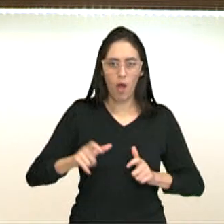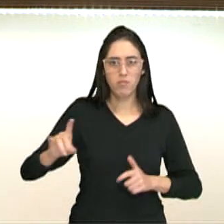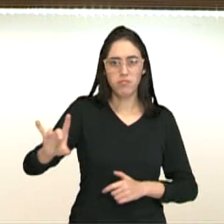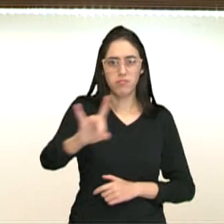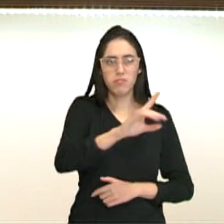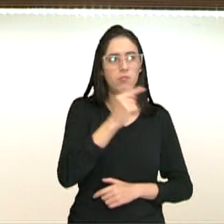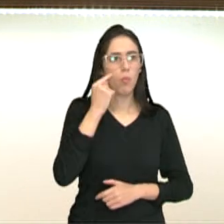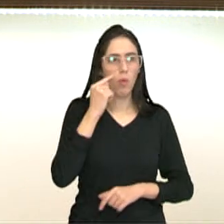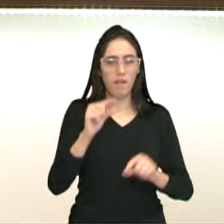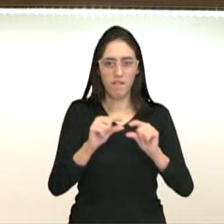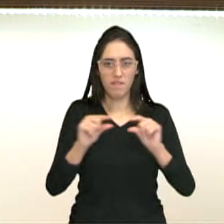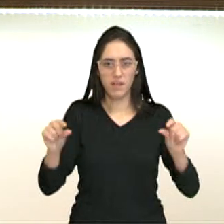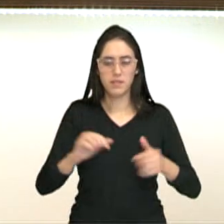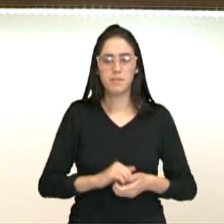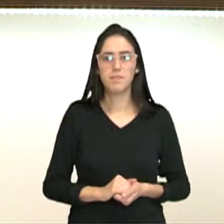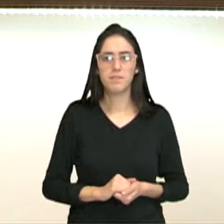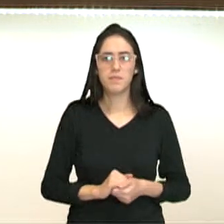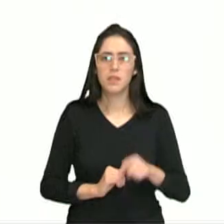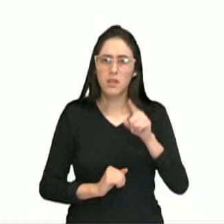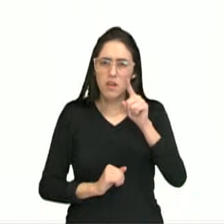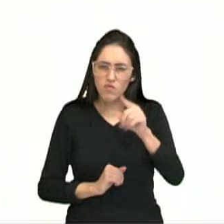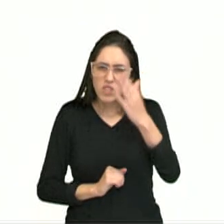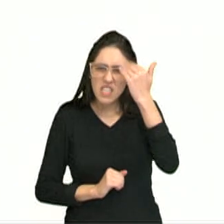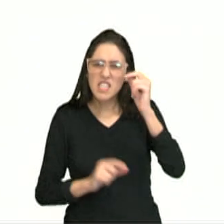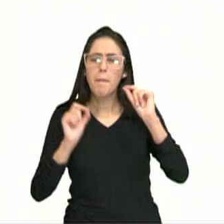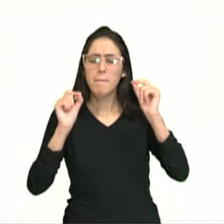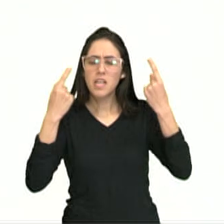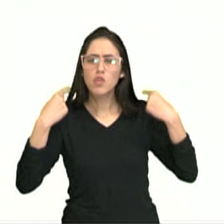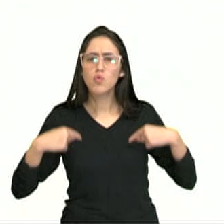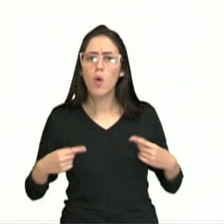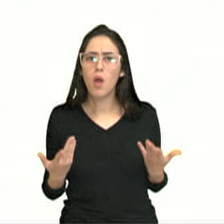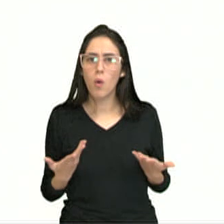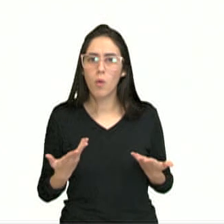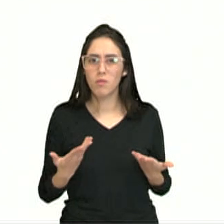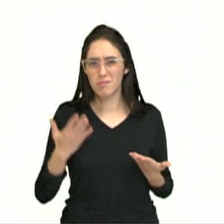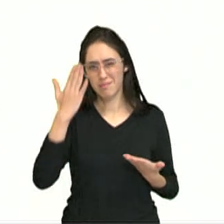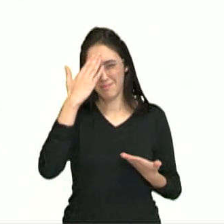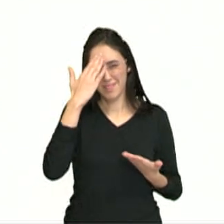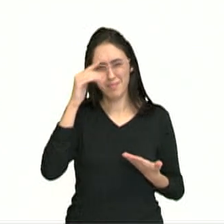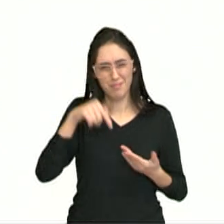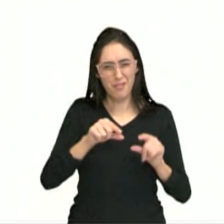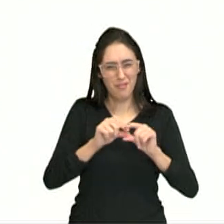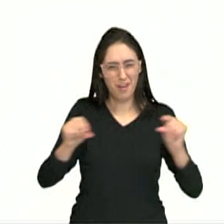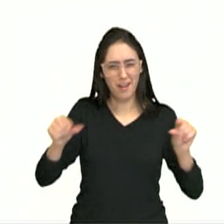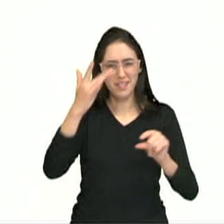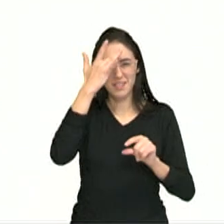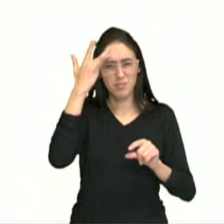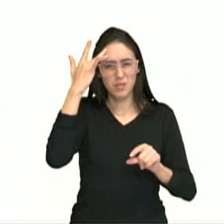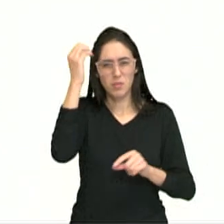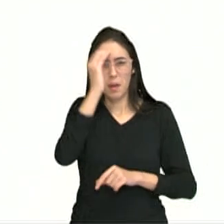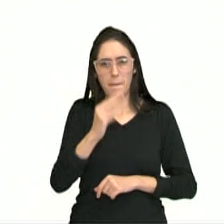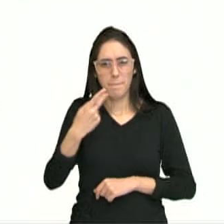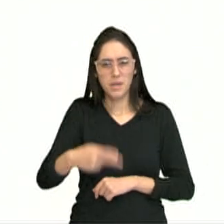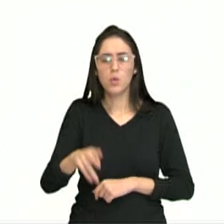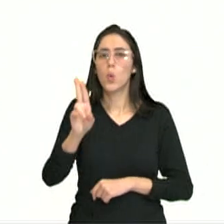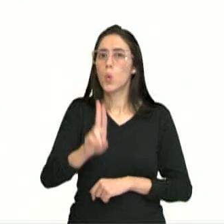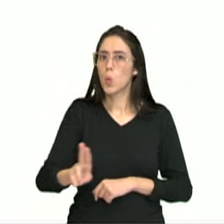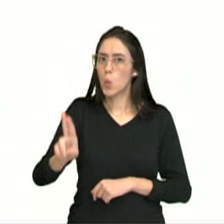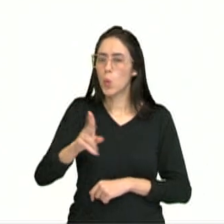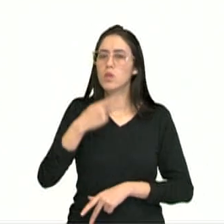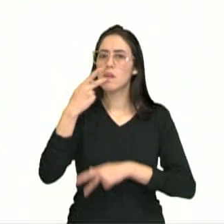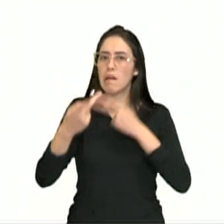a seguinte frase: você sabe com quem está falando? Então, esse é um tipo de frase que os brasileiros utilizam